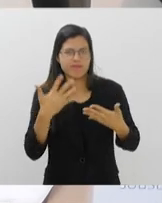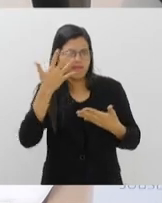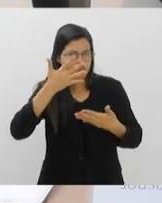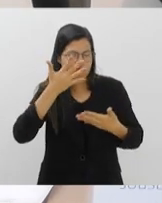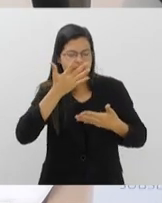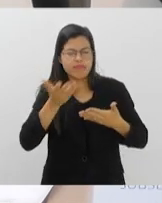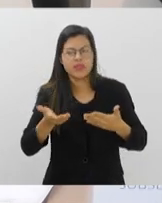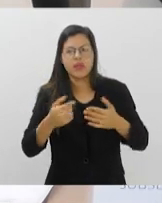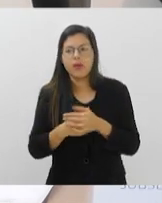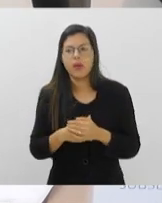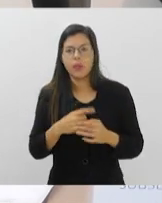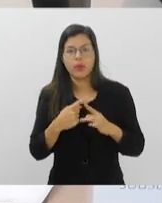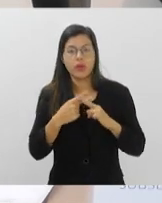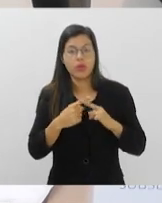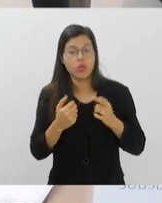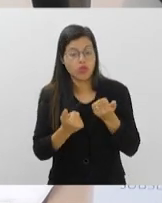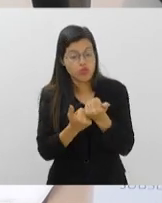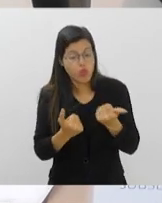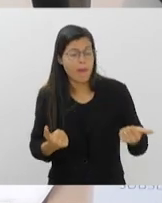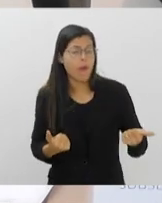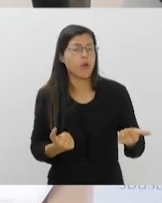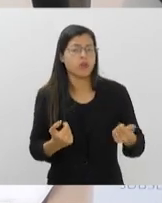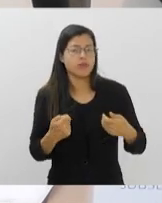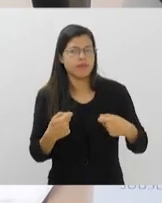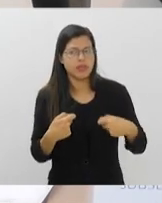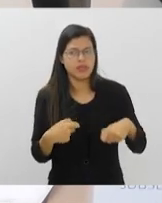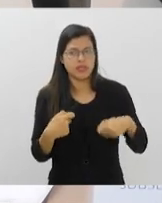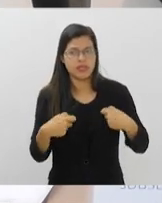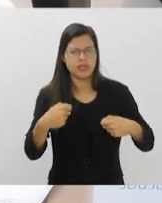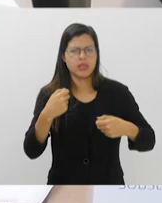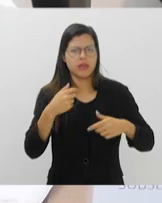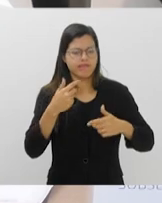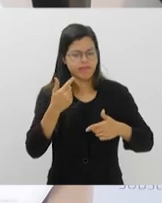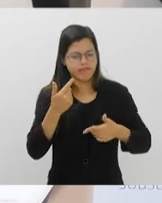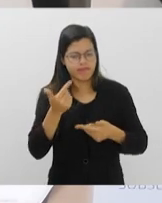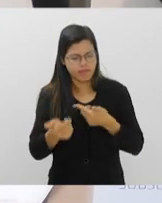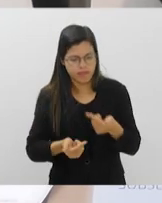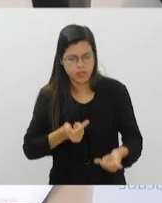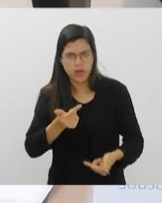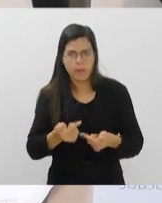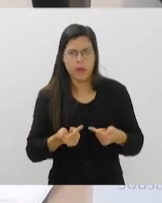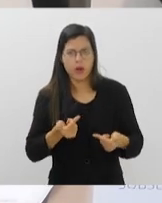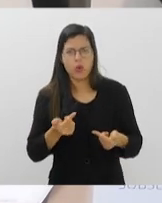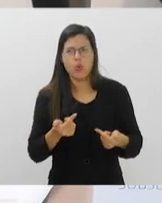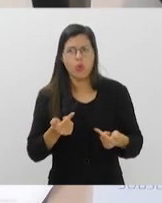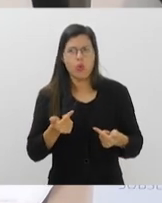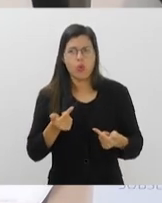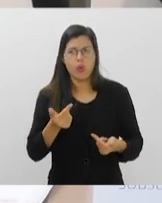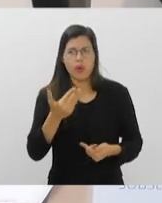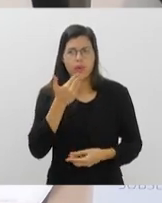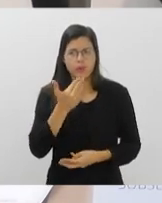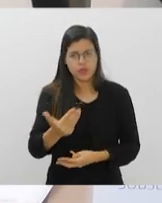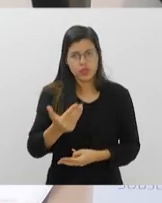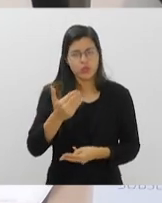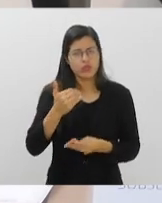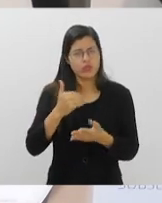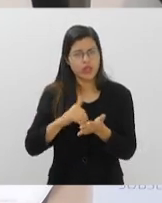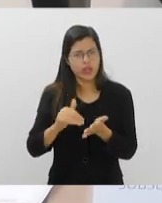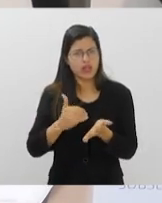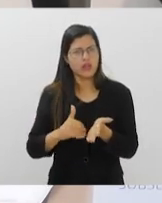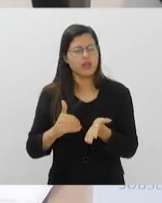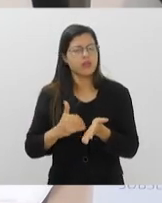é aquele que dá suporte que precisa dar suporte e a gente sempre trabalhou nesse nessa linha também pedindo aos secretários